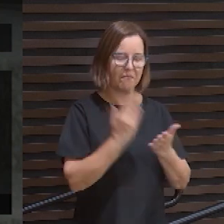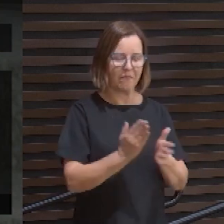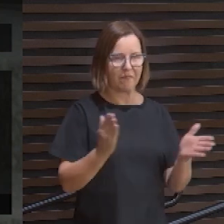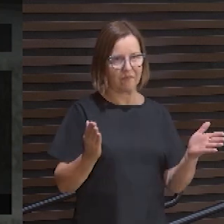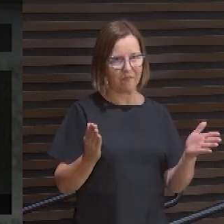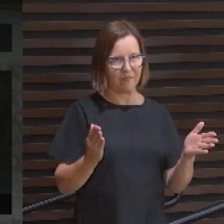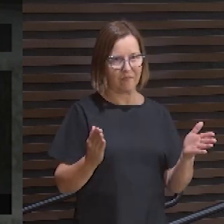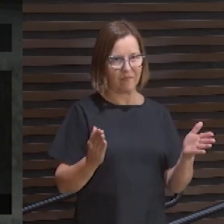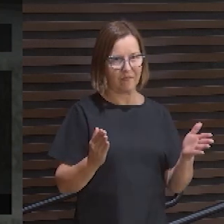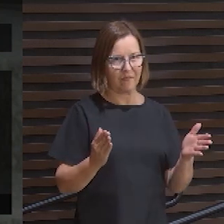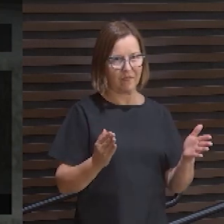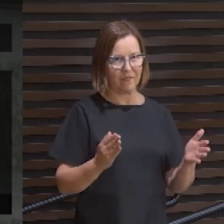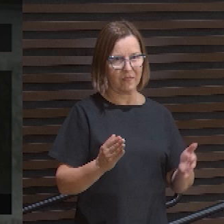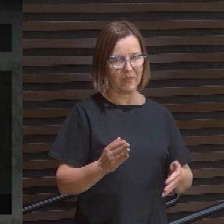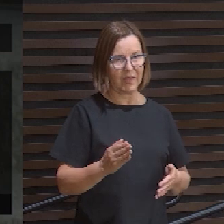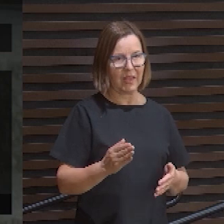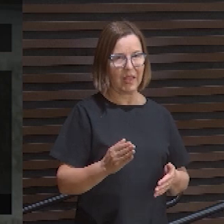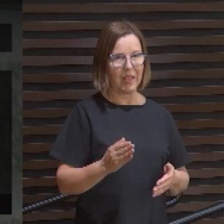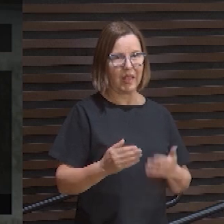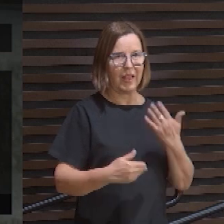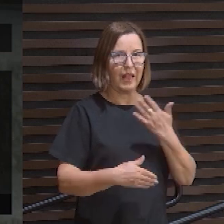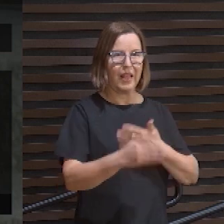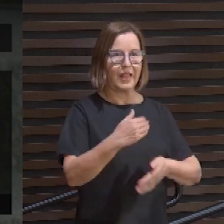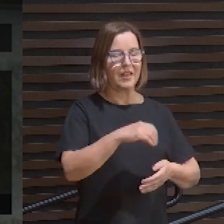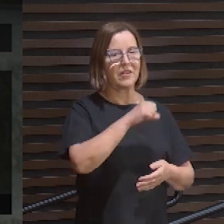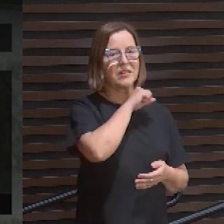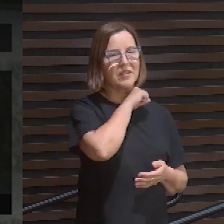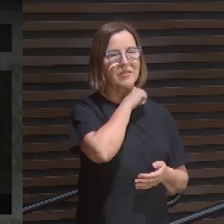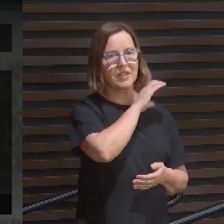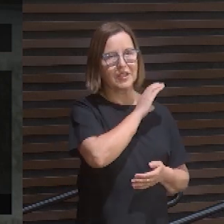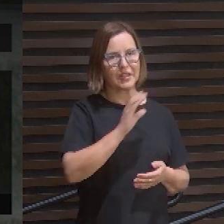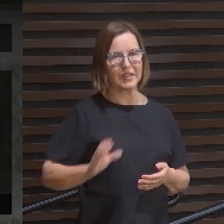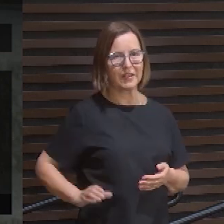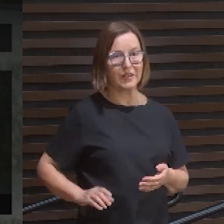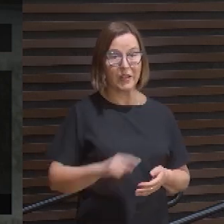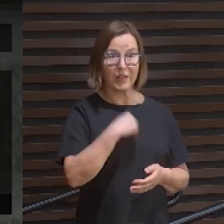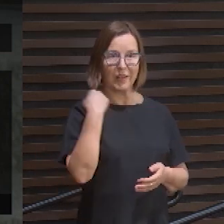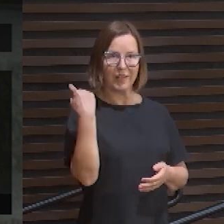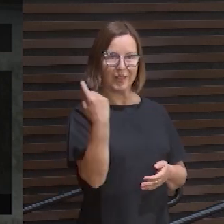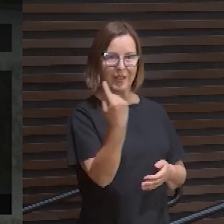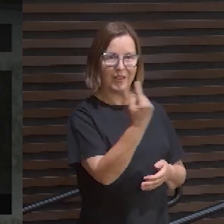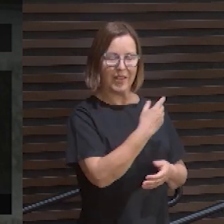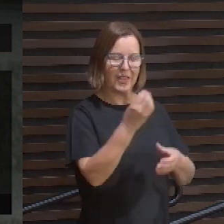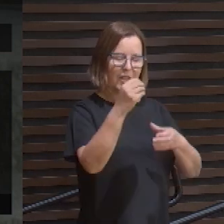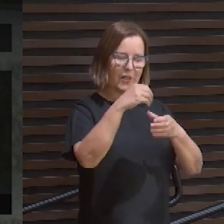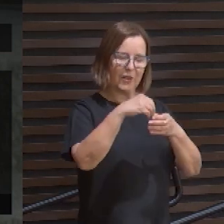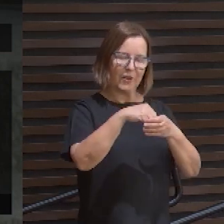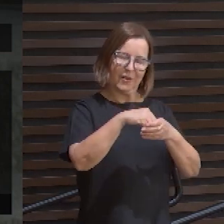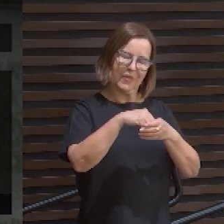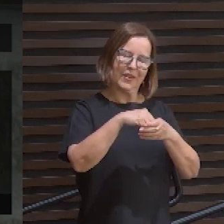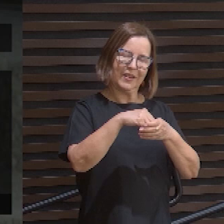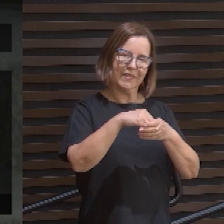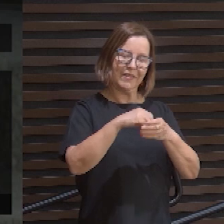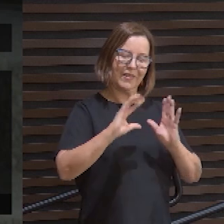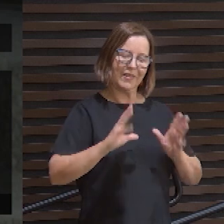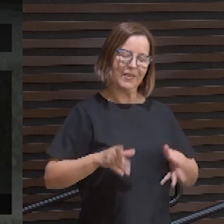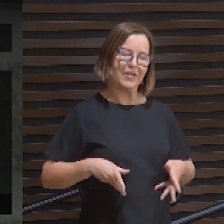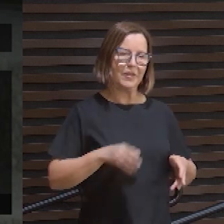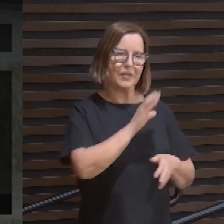no sacrifício de Cristo. E nós, incluídos nele, somos de